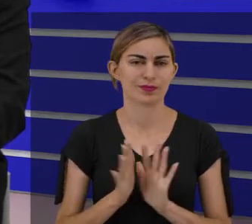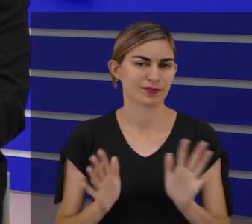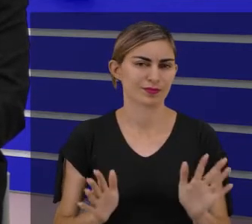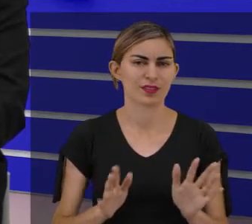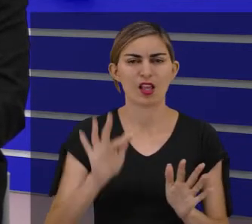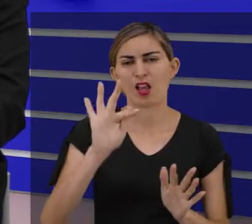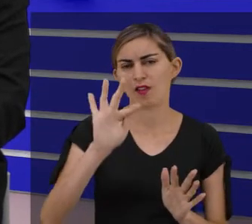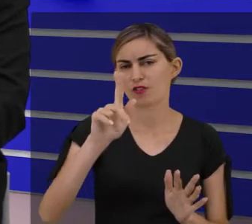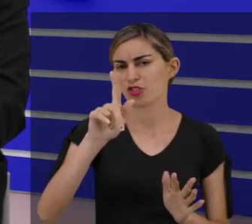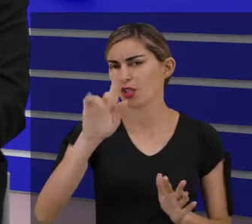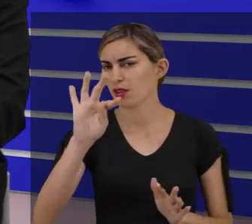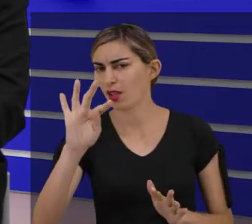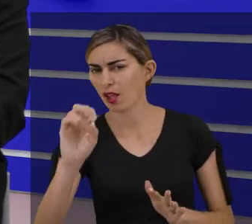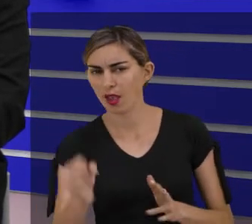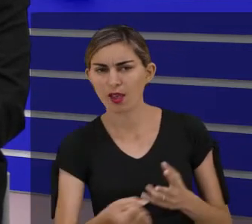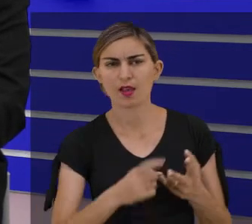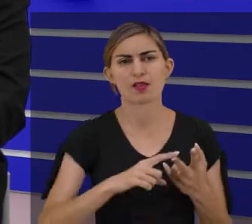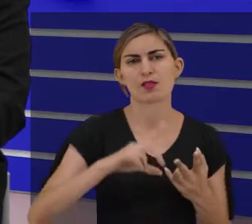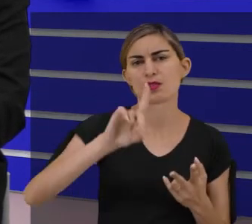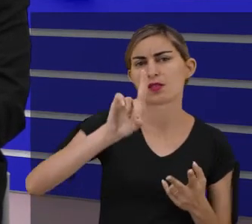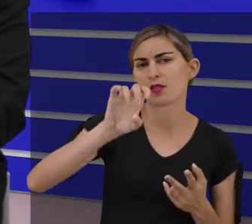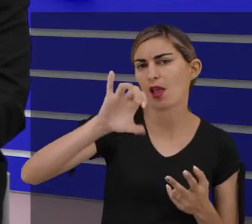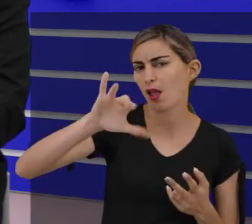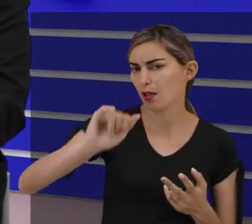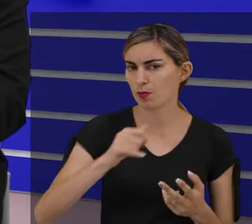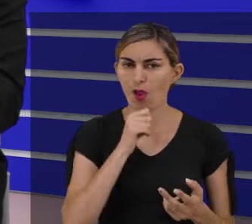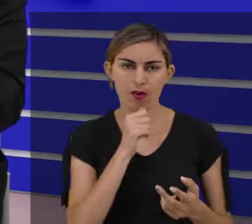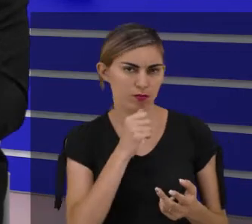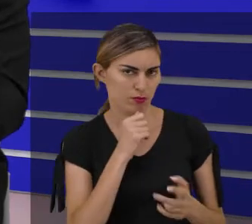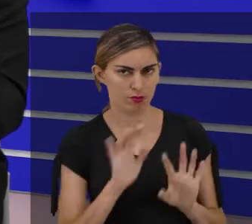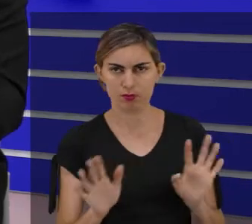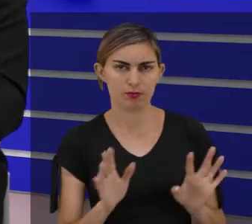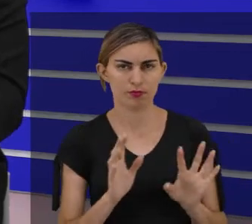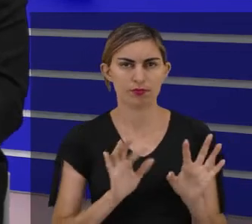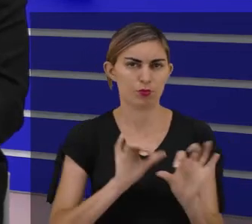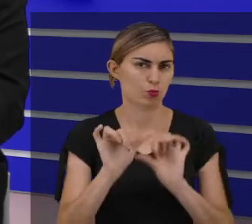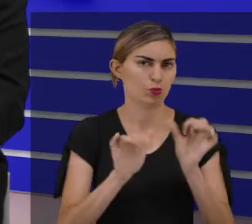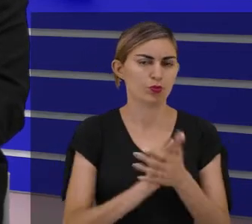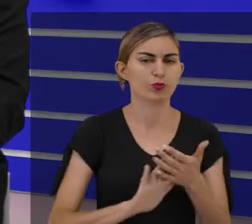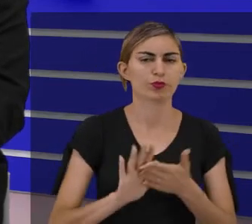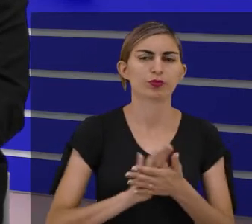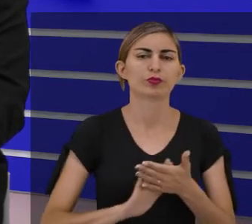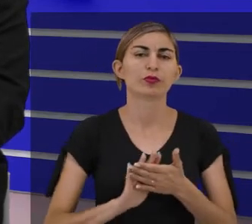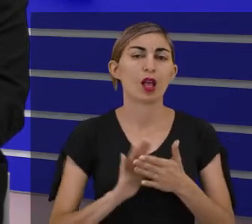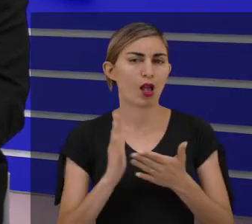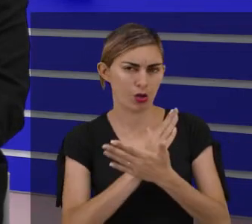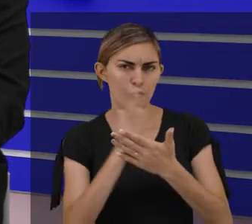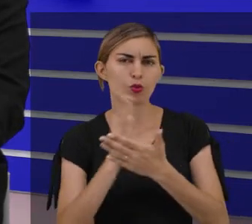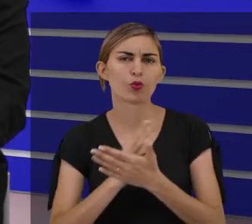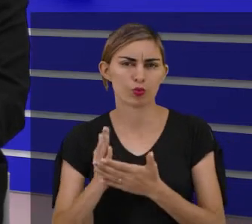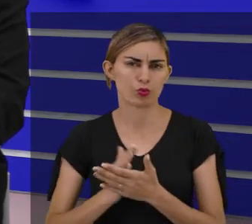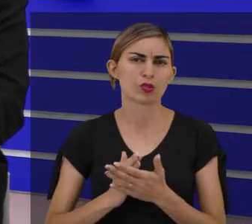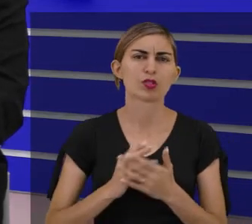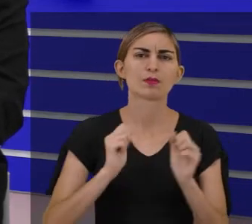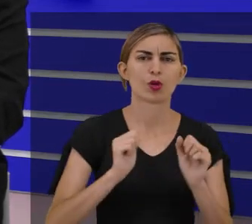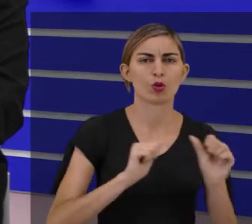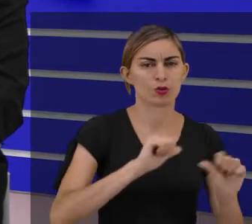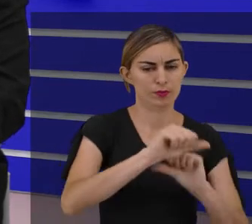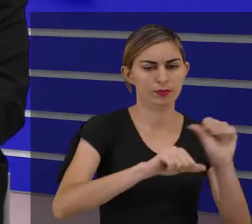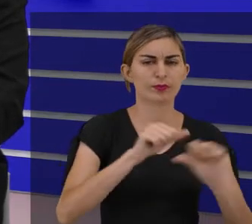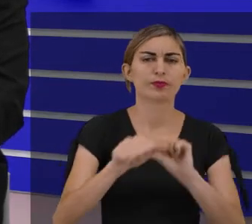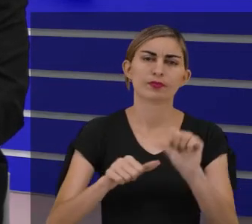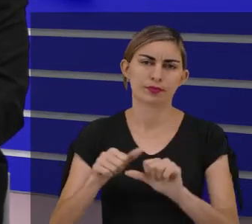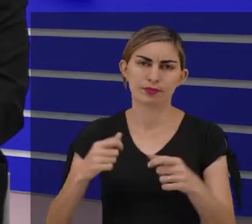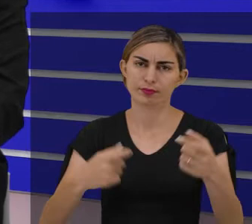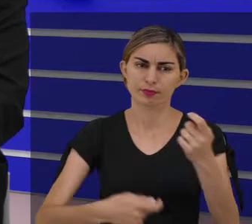Como o FGTS, 13º. Mas temos outros aspectos que podem ser negociados. Aí sim vai entrar